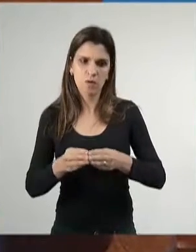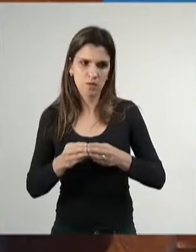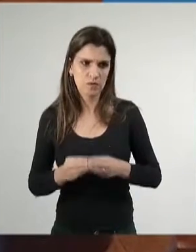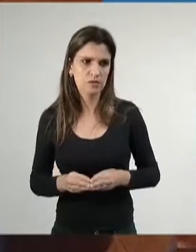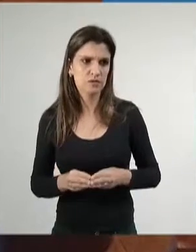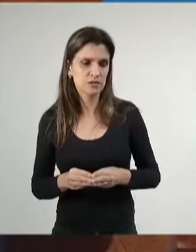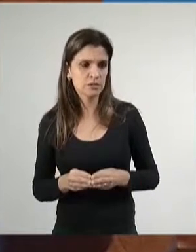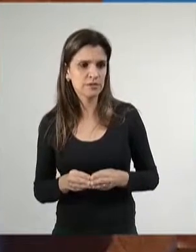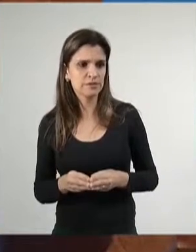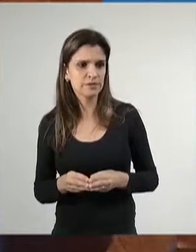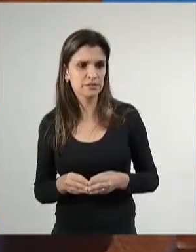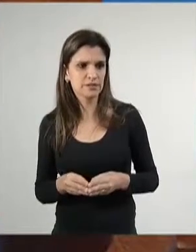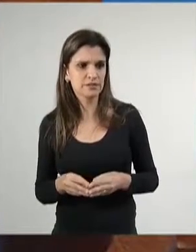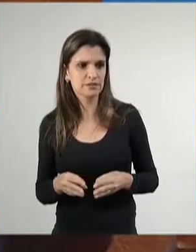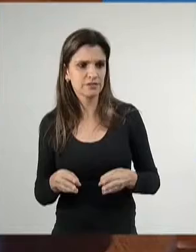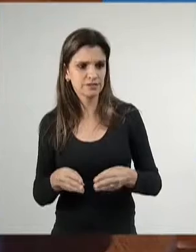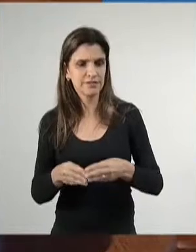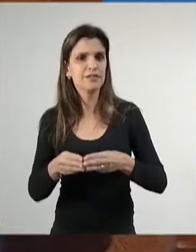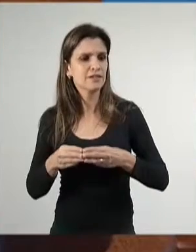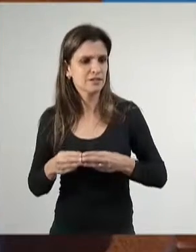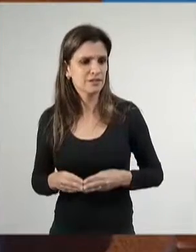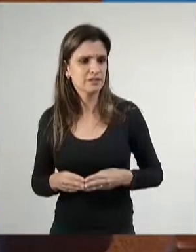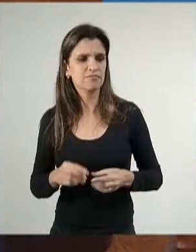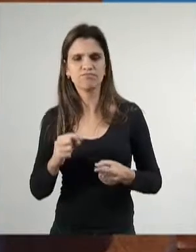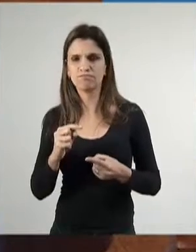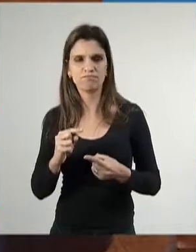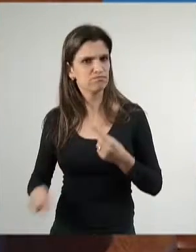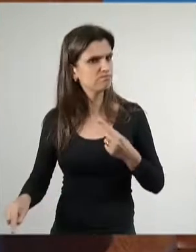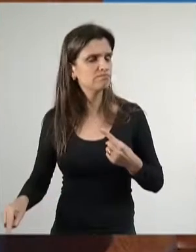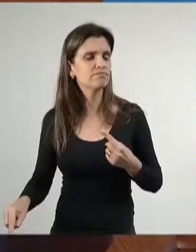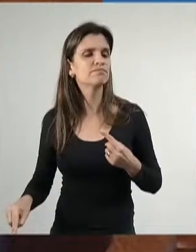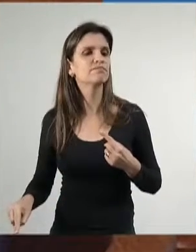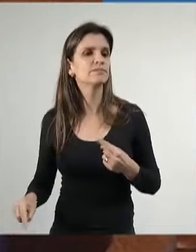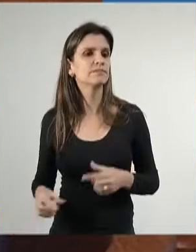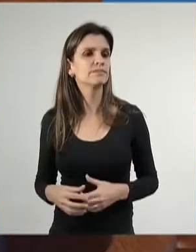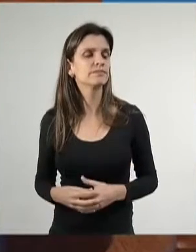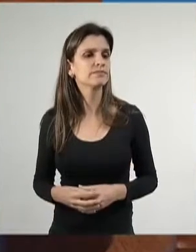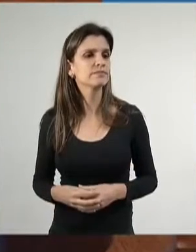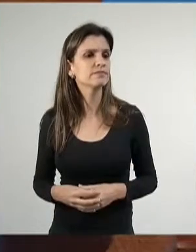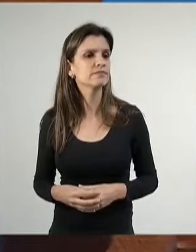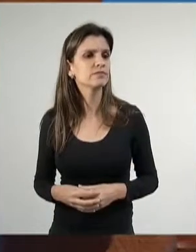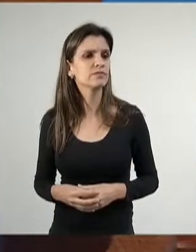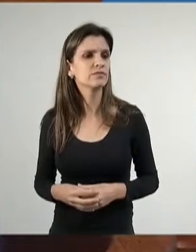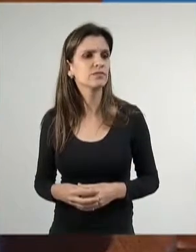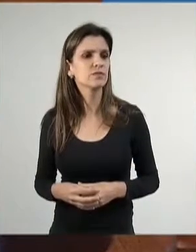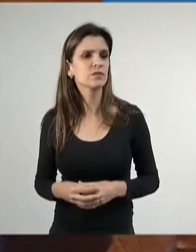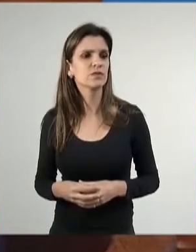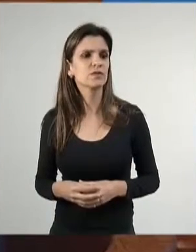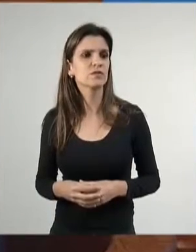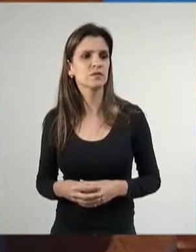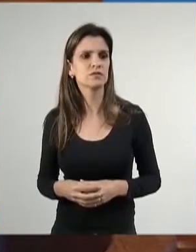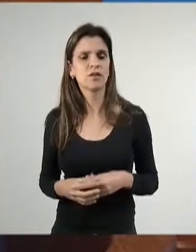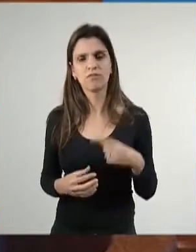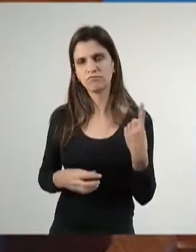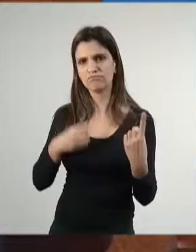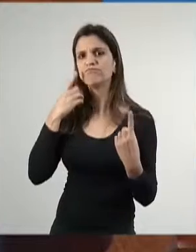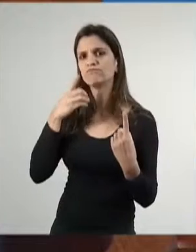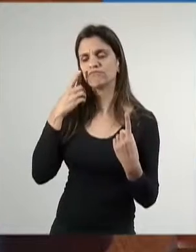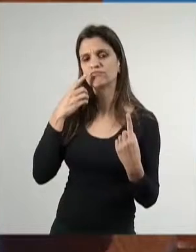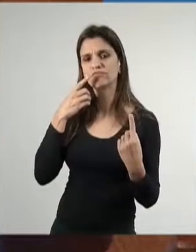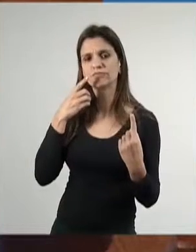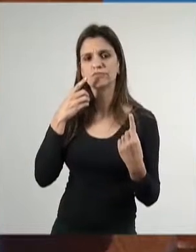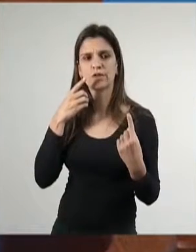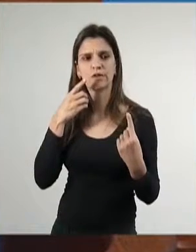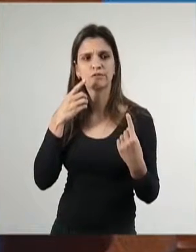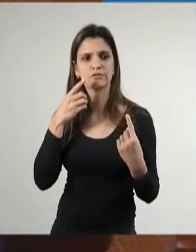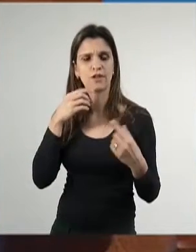protesto à ANEEL, que foi aprovada com exceção de apenas um deputado que votou contra a minha moção de protesto,